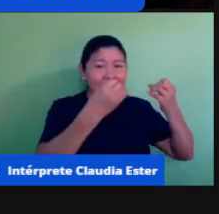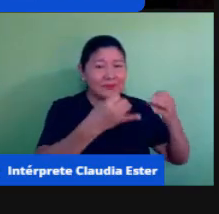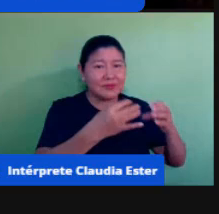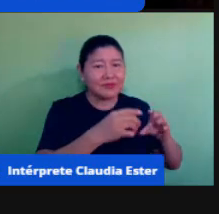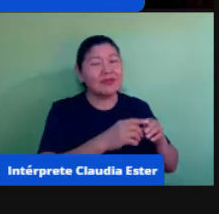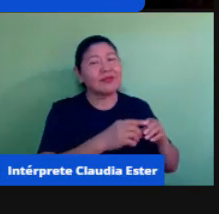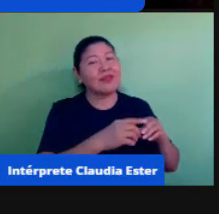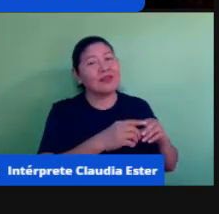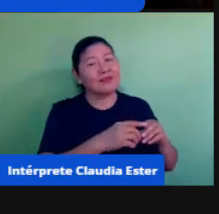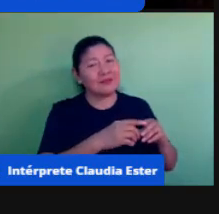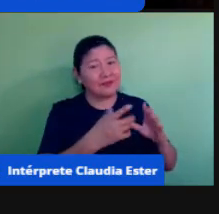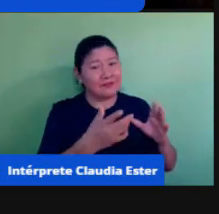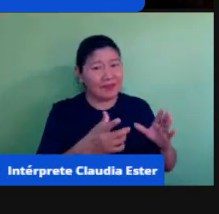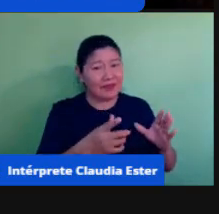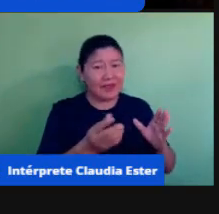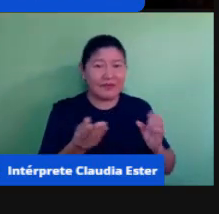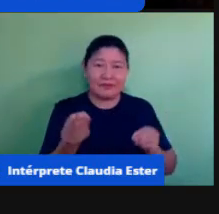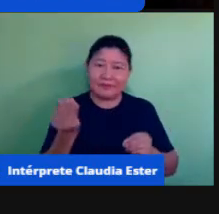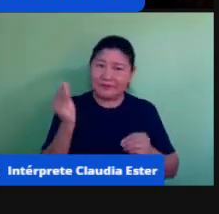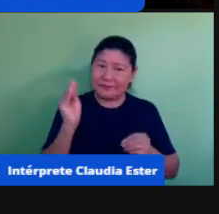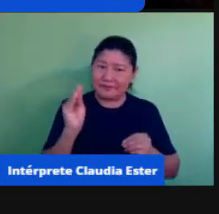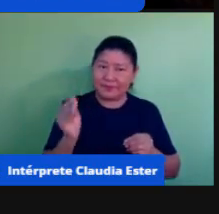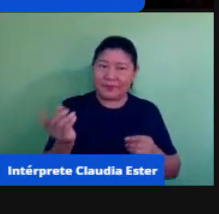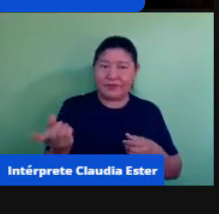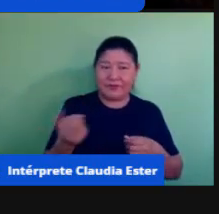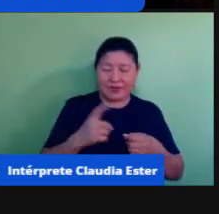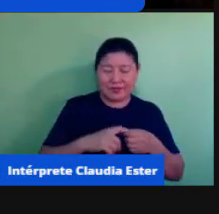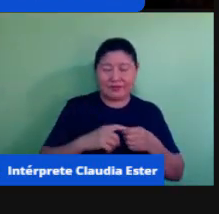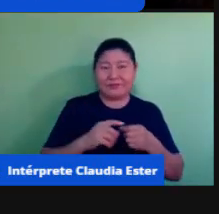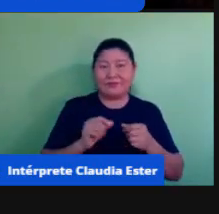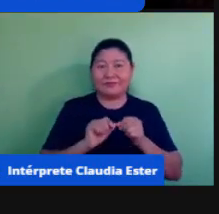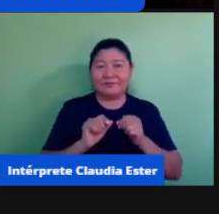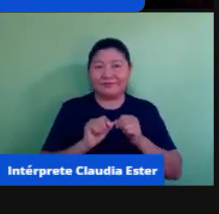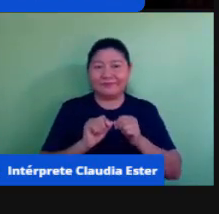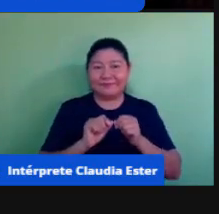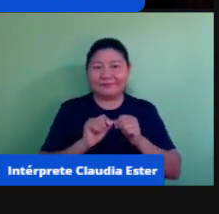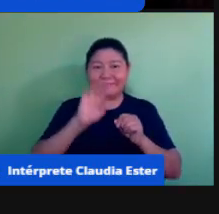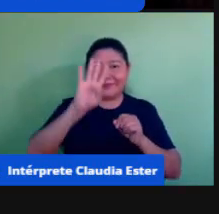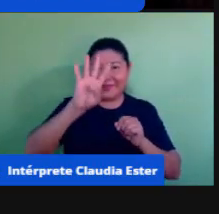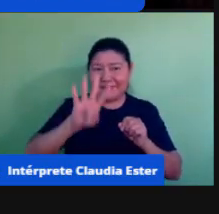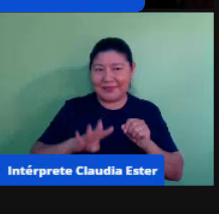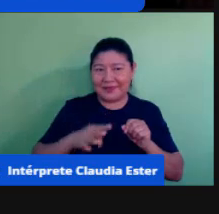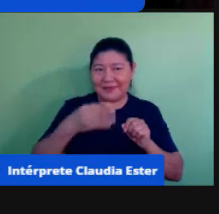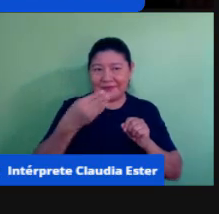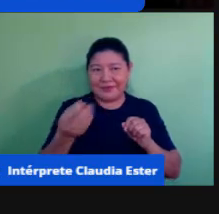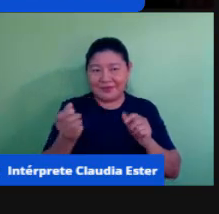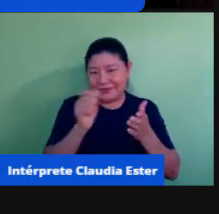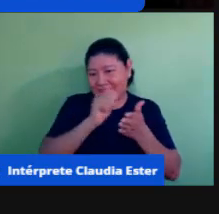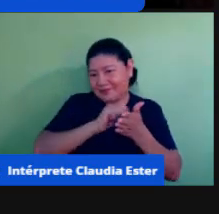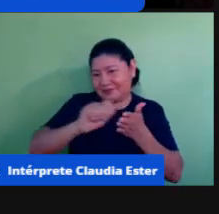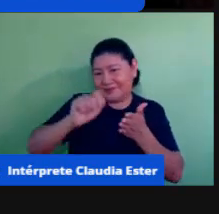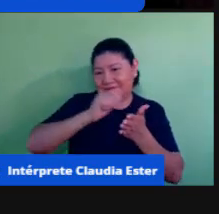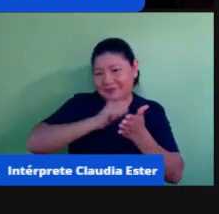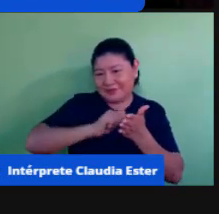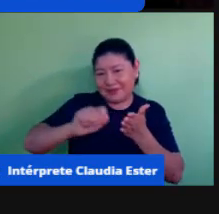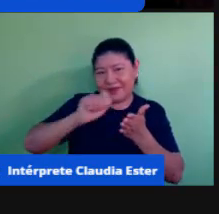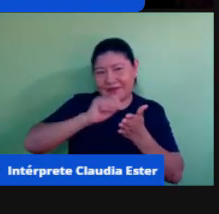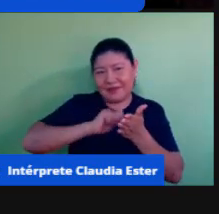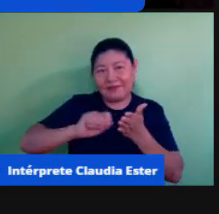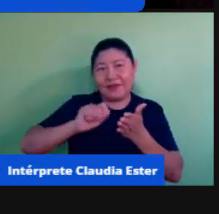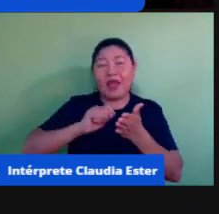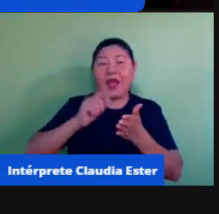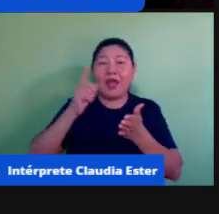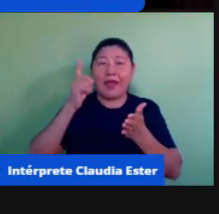pega e vai lá na sua planilha e escreve o que a mãe do Joaquim ou o que a mãe da Marina